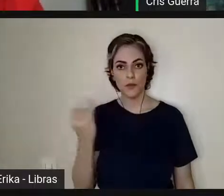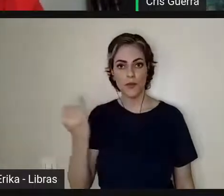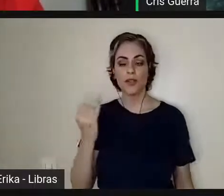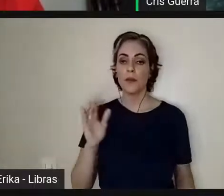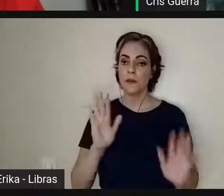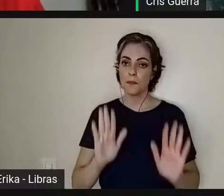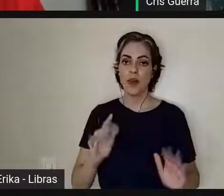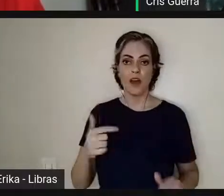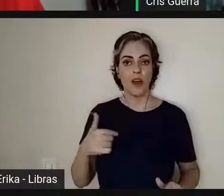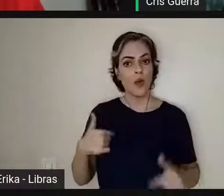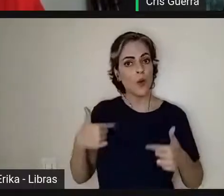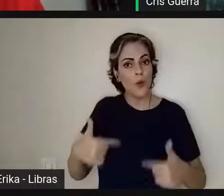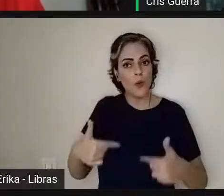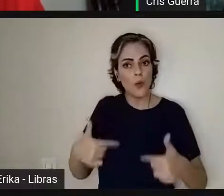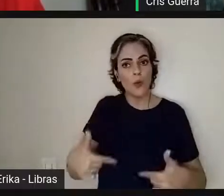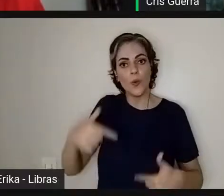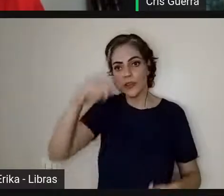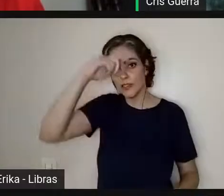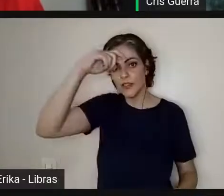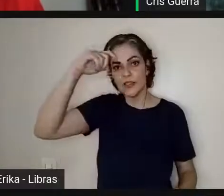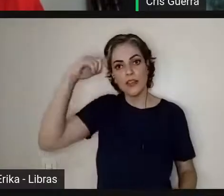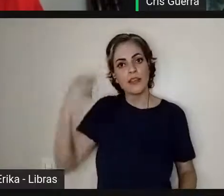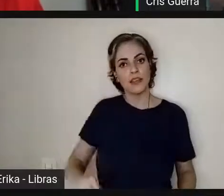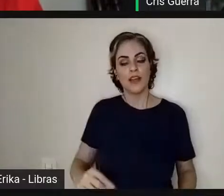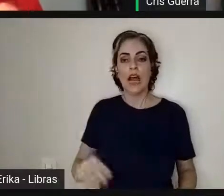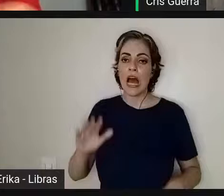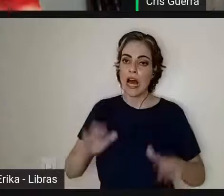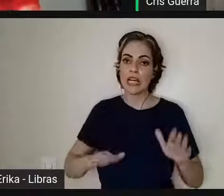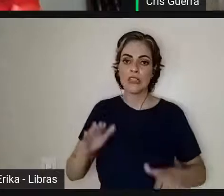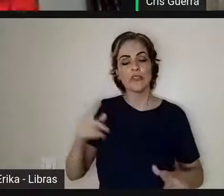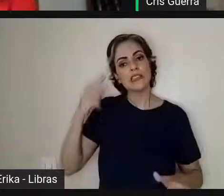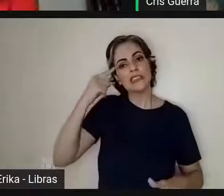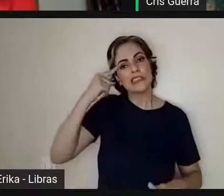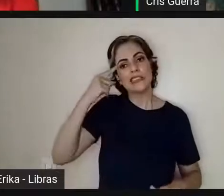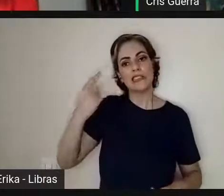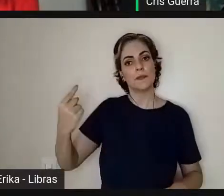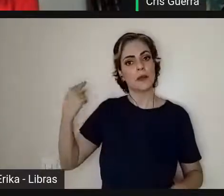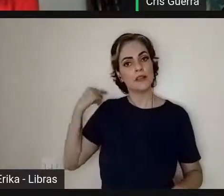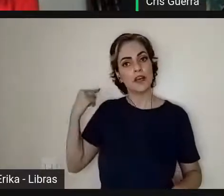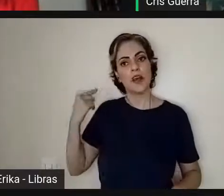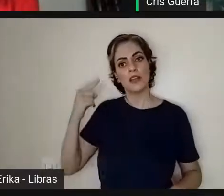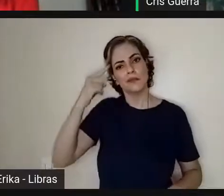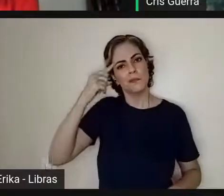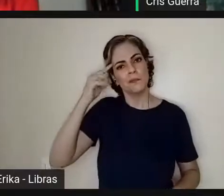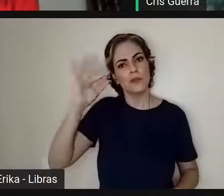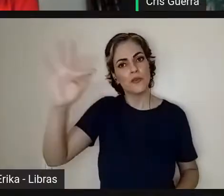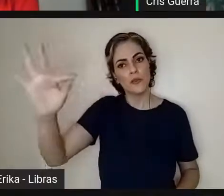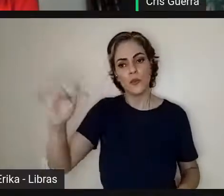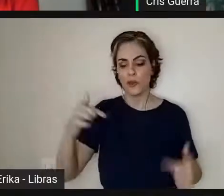muito falha. Tem dia que eu estou lá no passado, tem dia que eu estou lá no futuro, né? Não sou